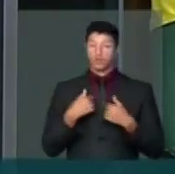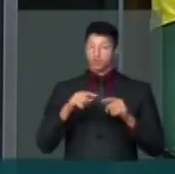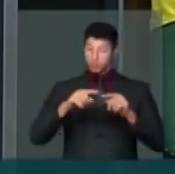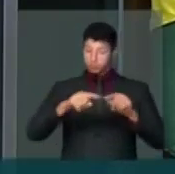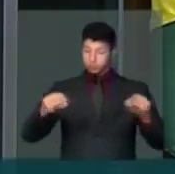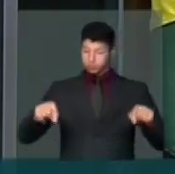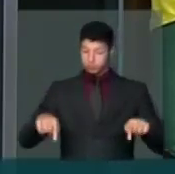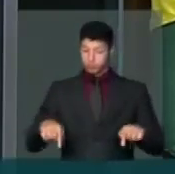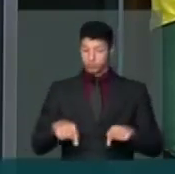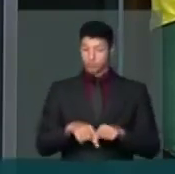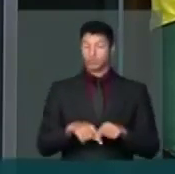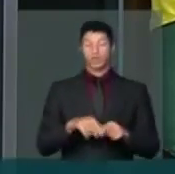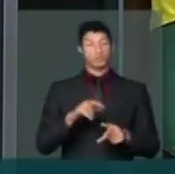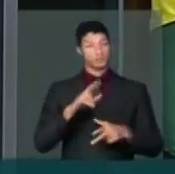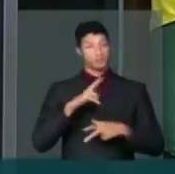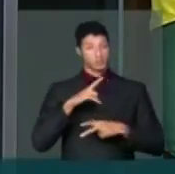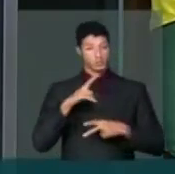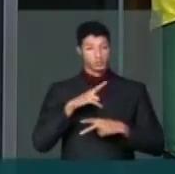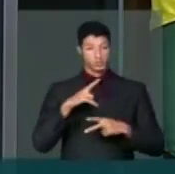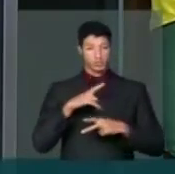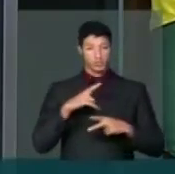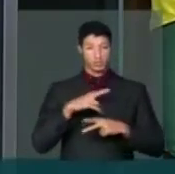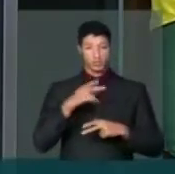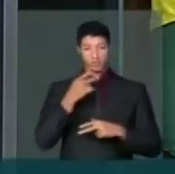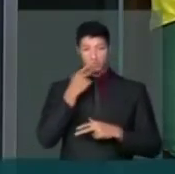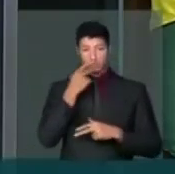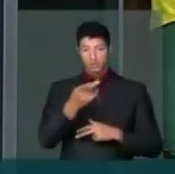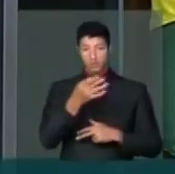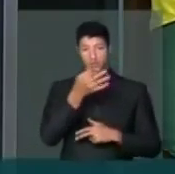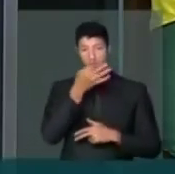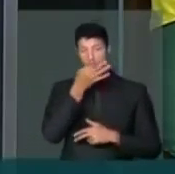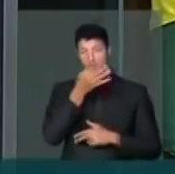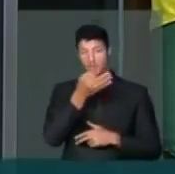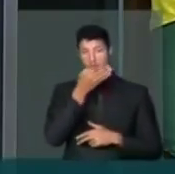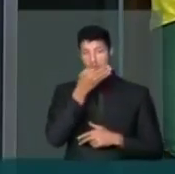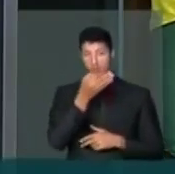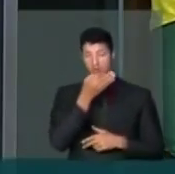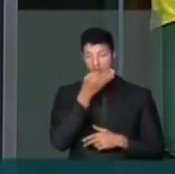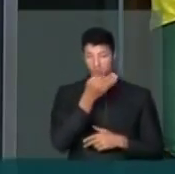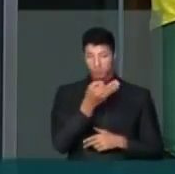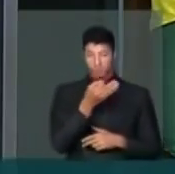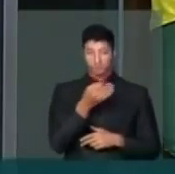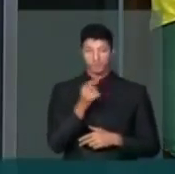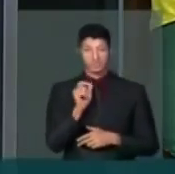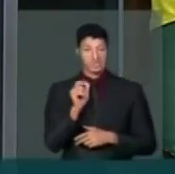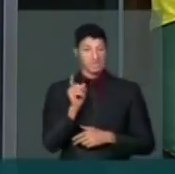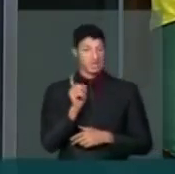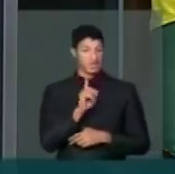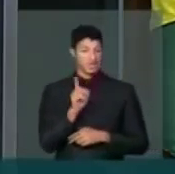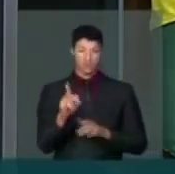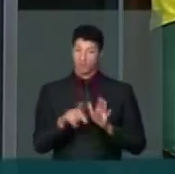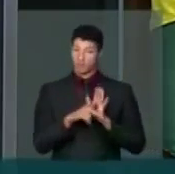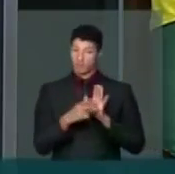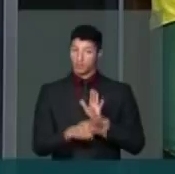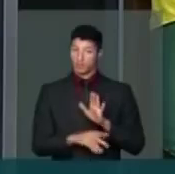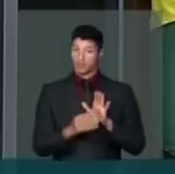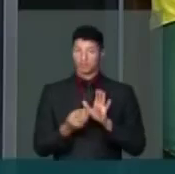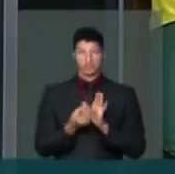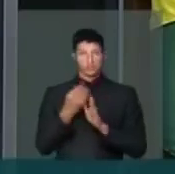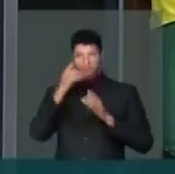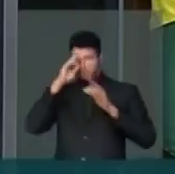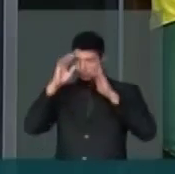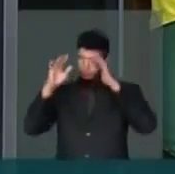sala reservada, emiti uma opinião que não foi